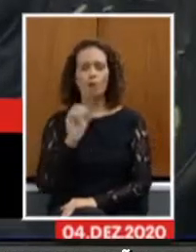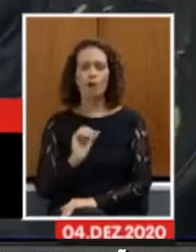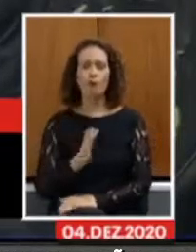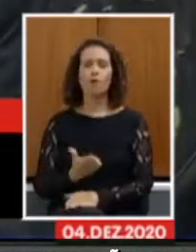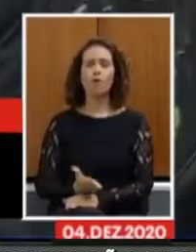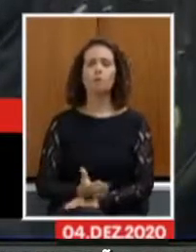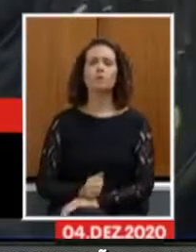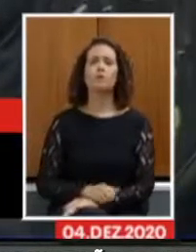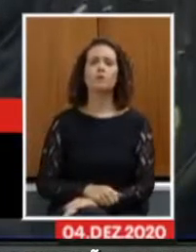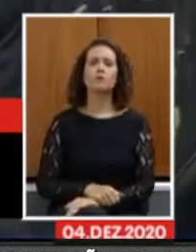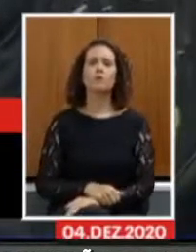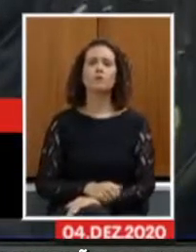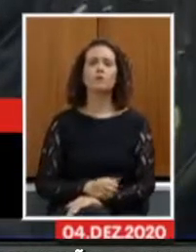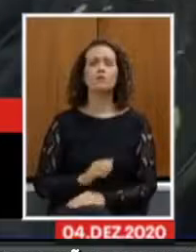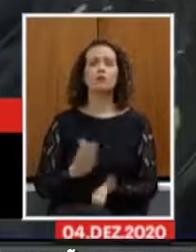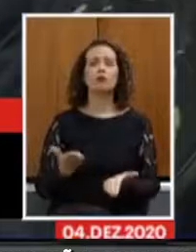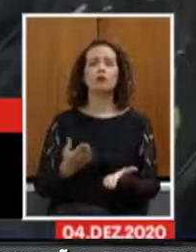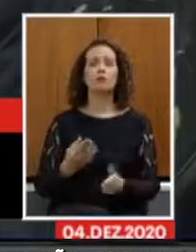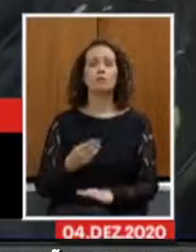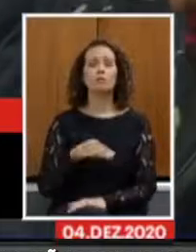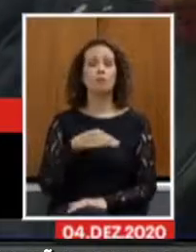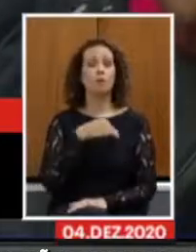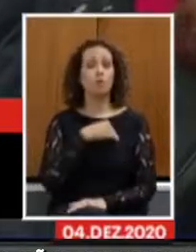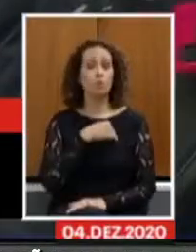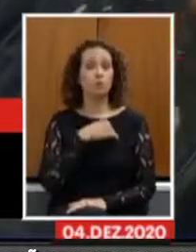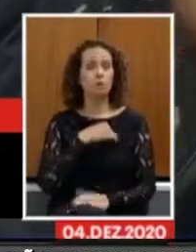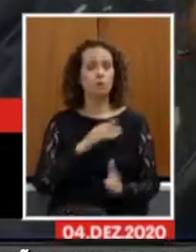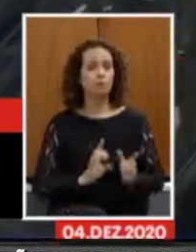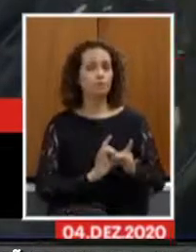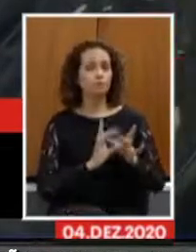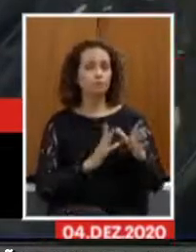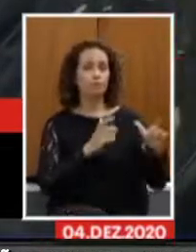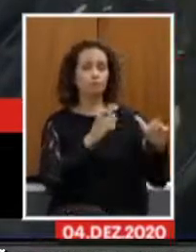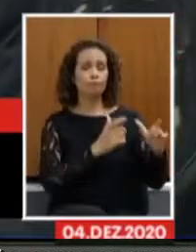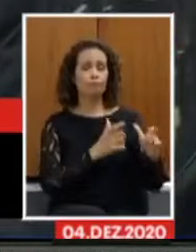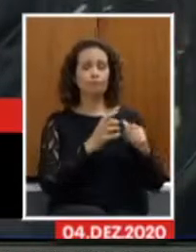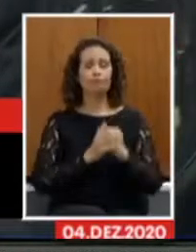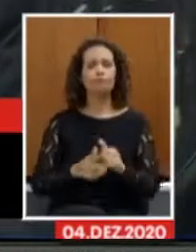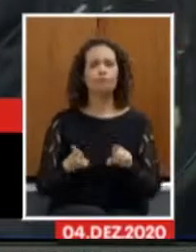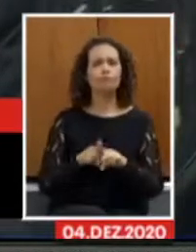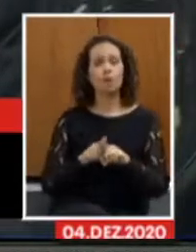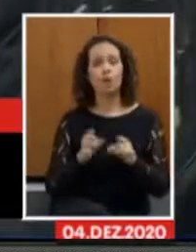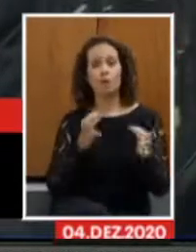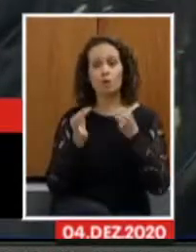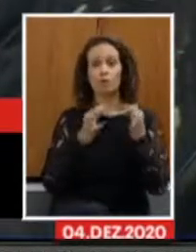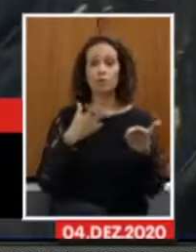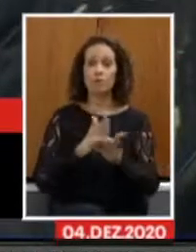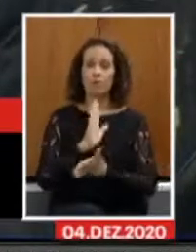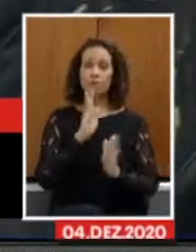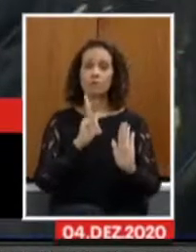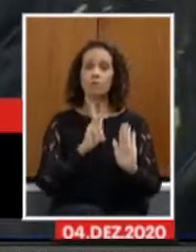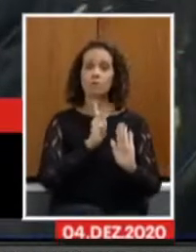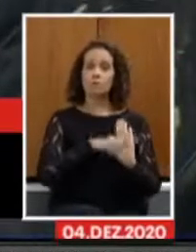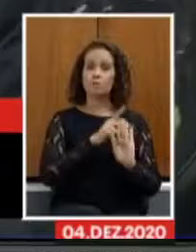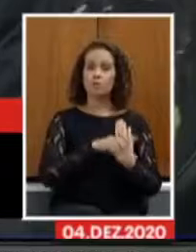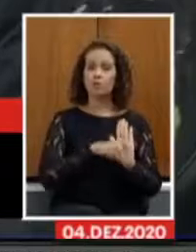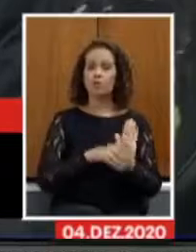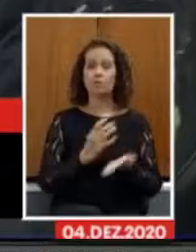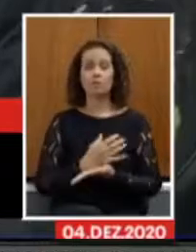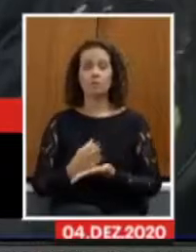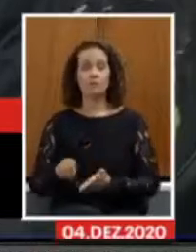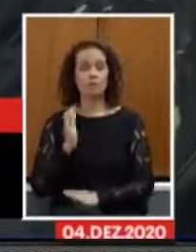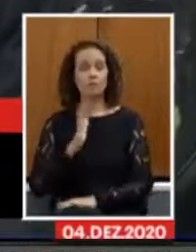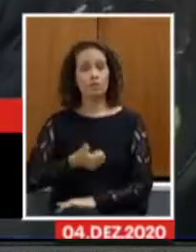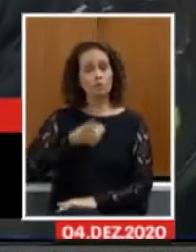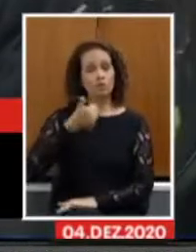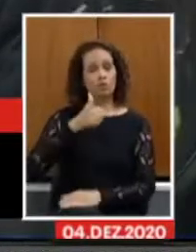Executivo a doar ao município de Manhuaçu o trecho que especifica. A Comissão de Administração Pública opina pela aprovação do projeto na forma do vencido em primeiro